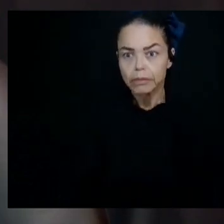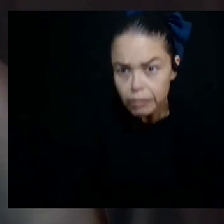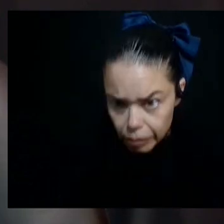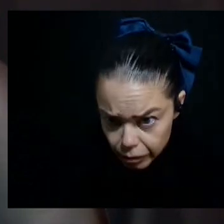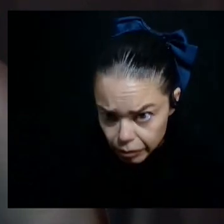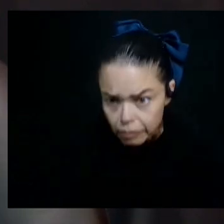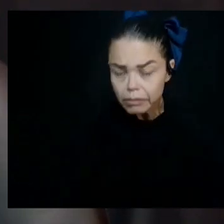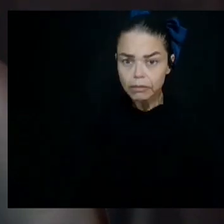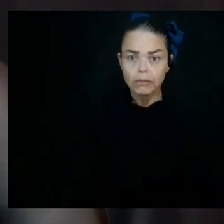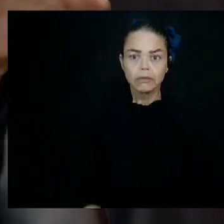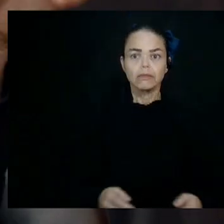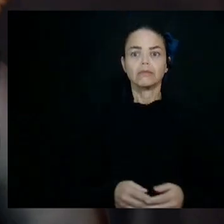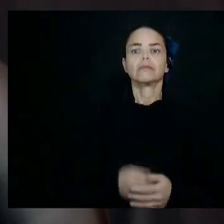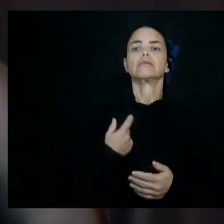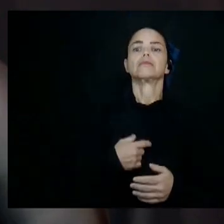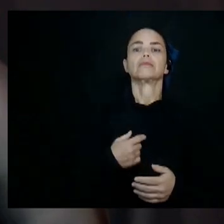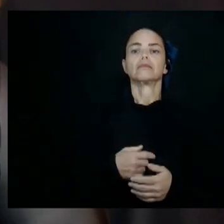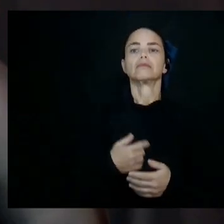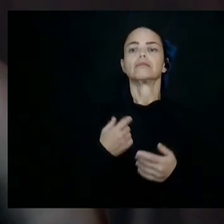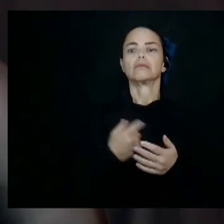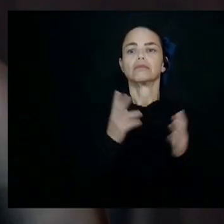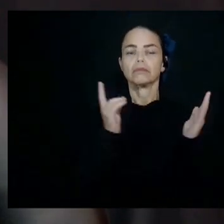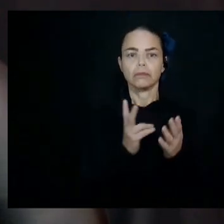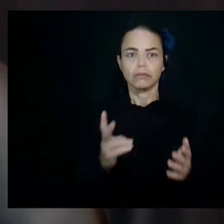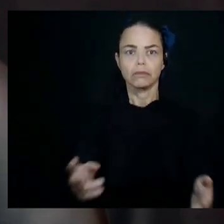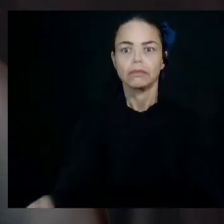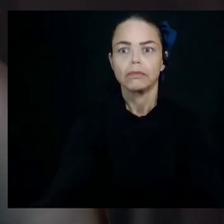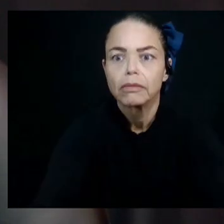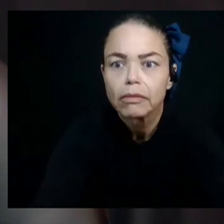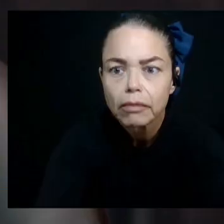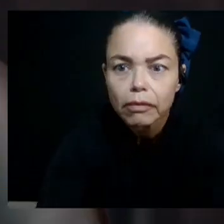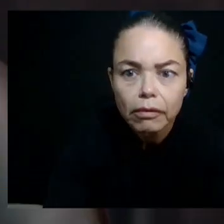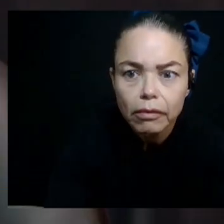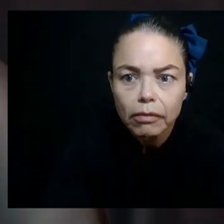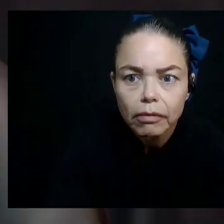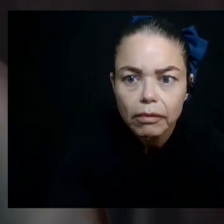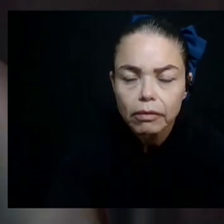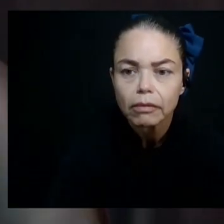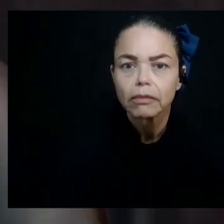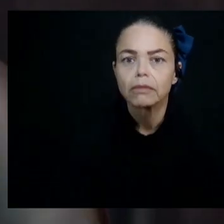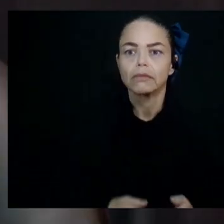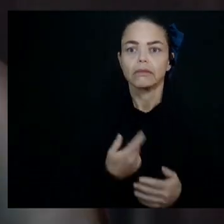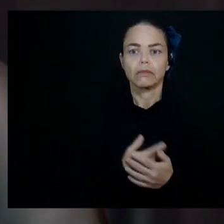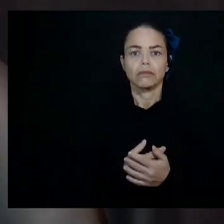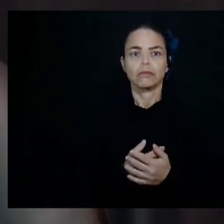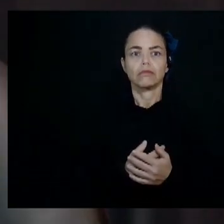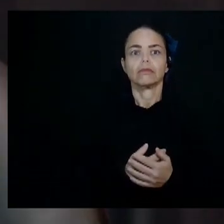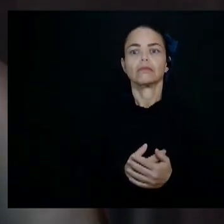normalmente sempre fica aquela questão do preconceito, mas